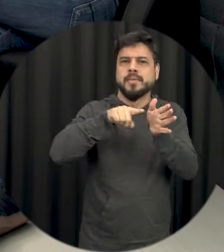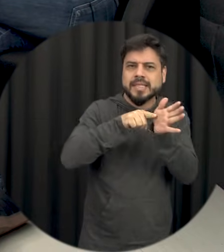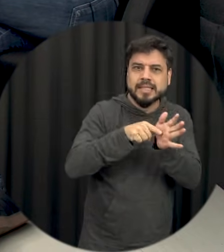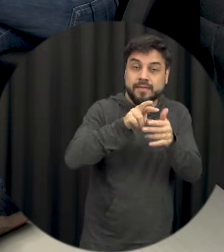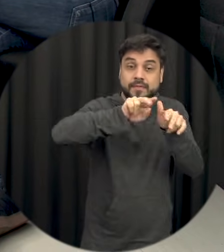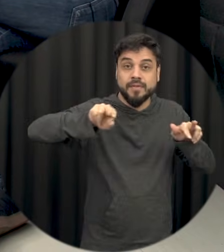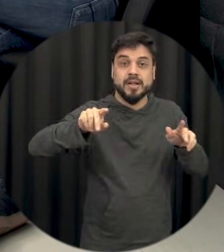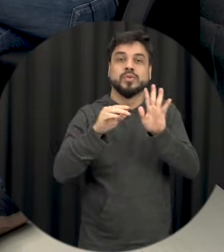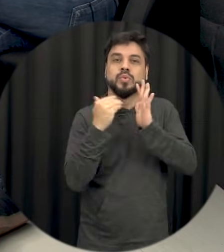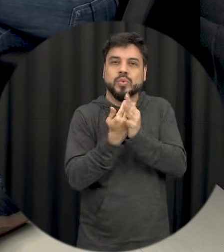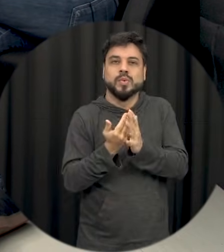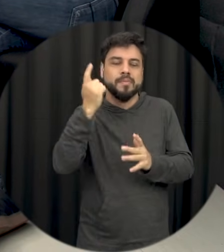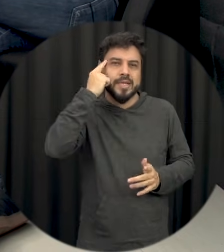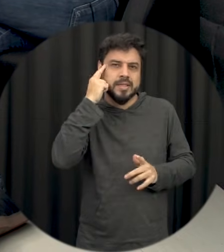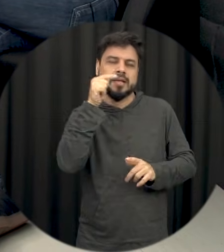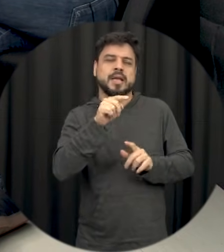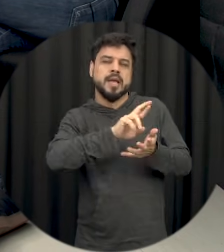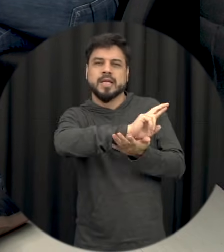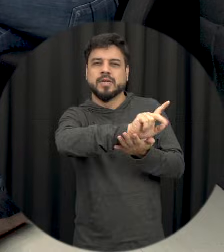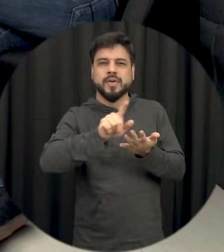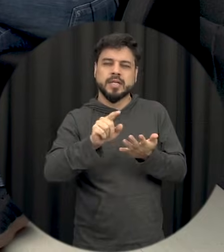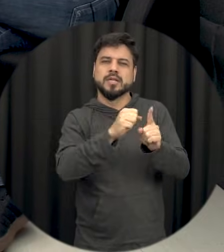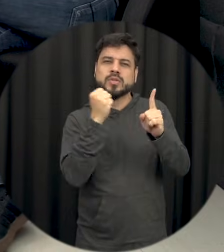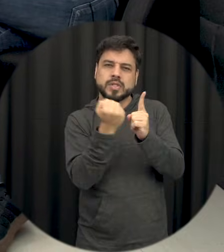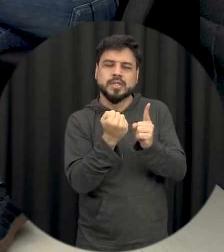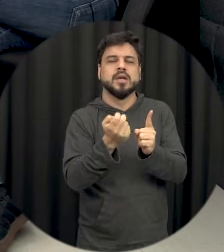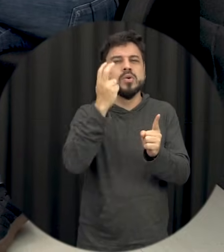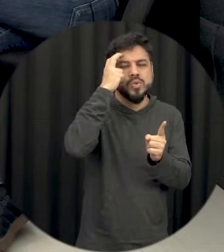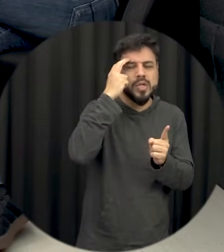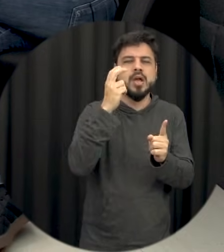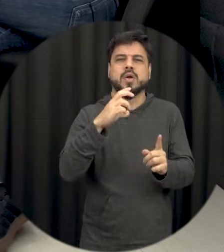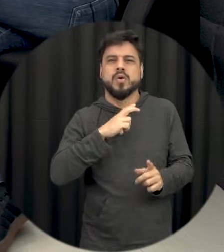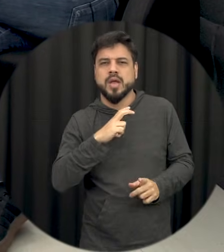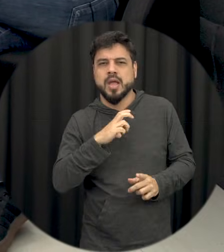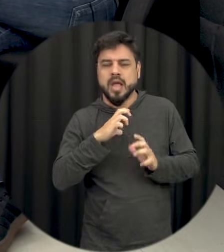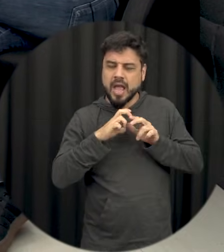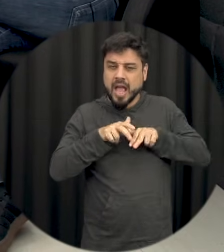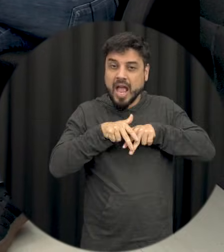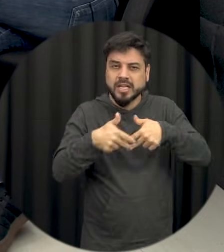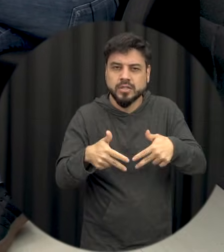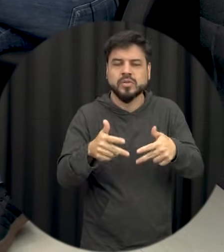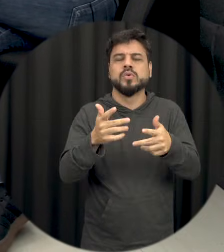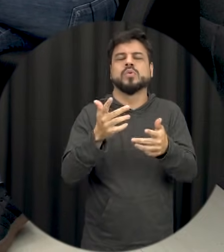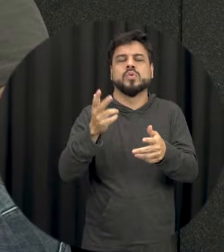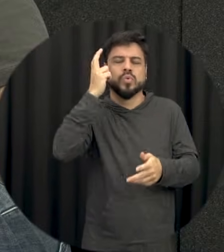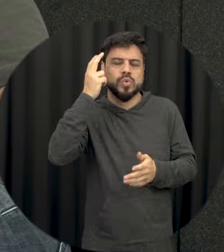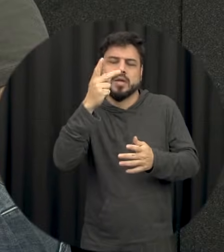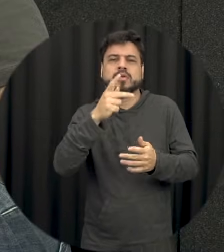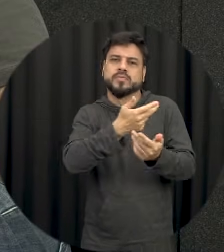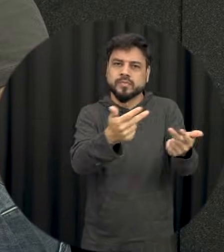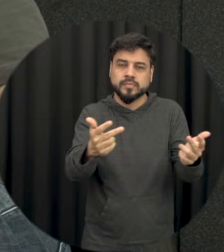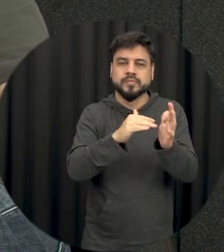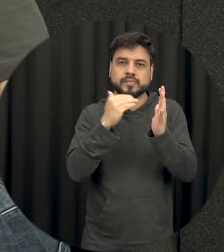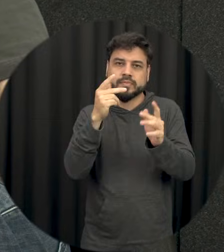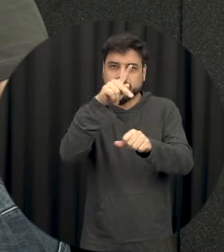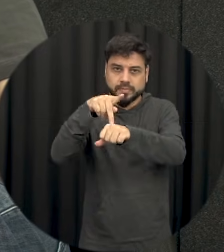a diversidade social, cultural, étnico-racial na América Latina, em vários países, né? Então,